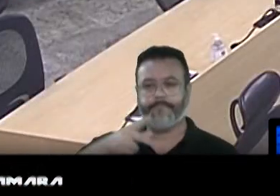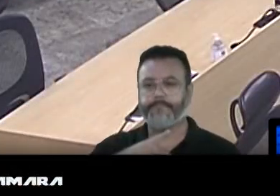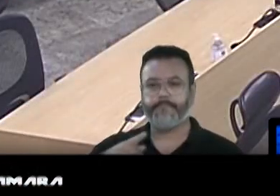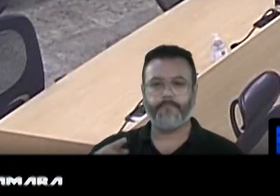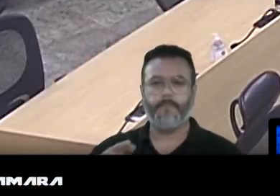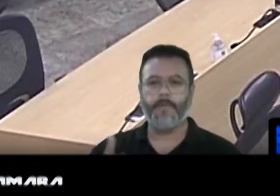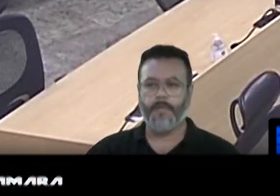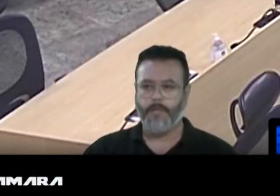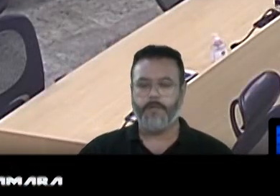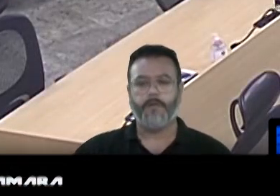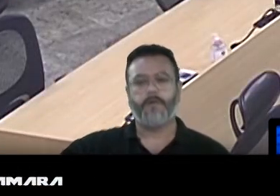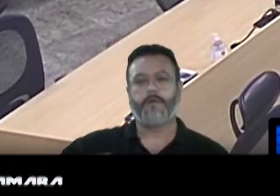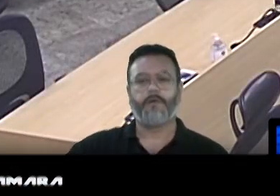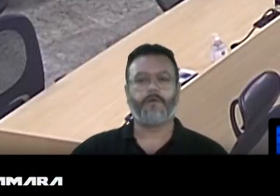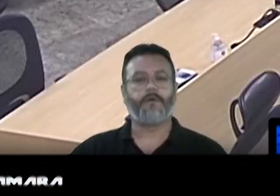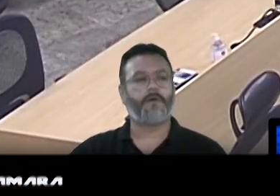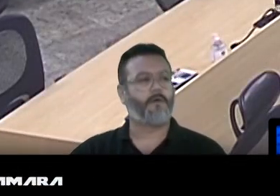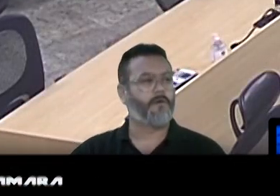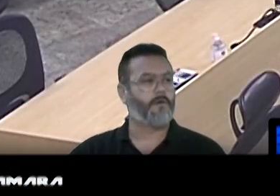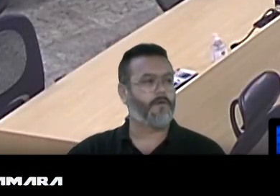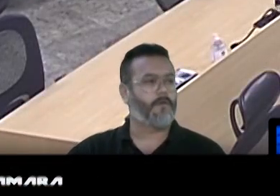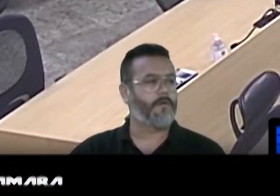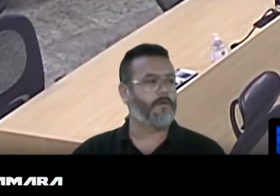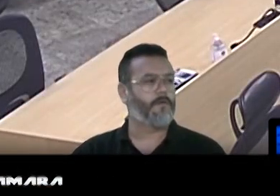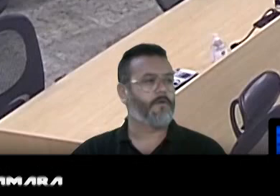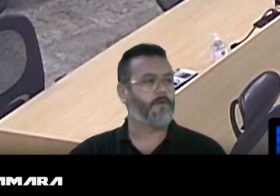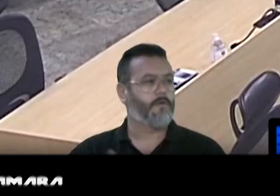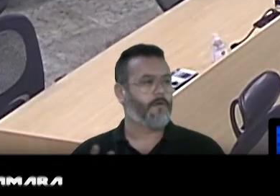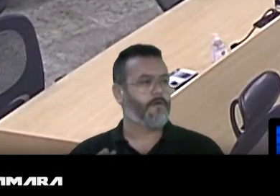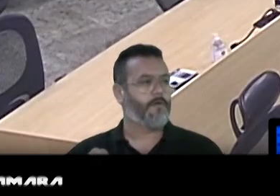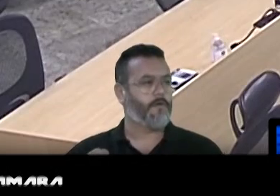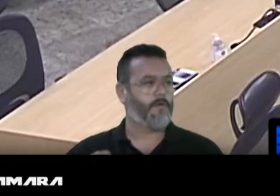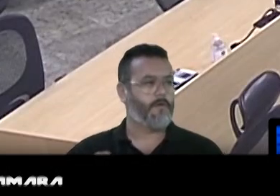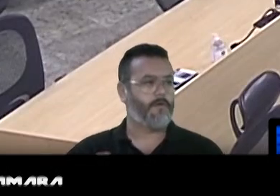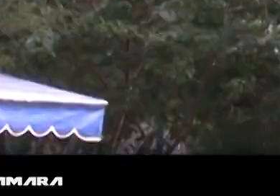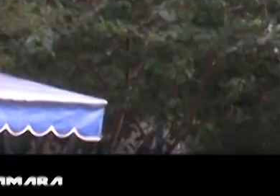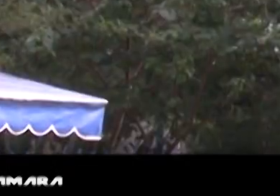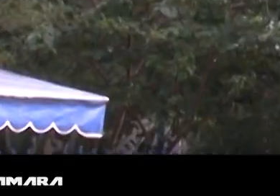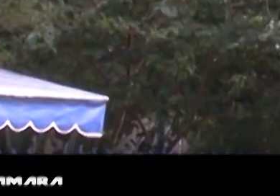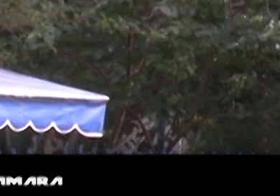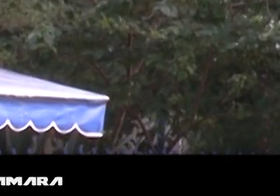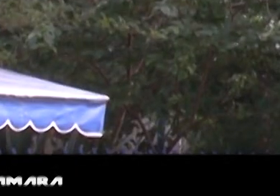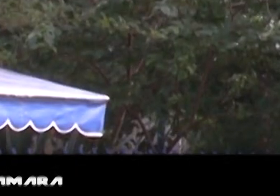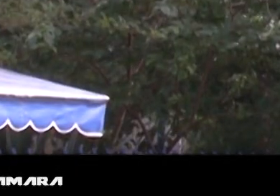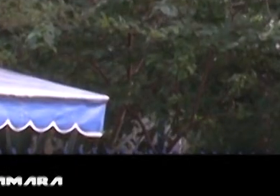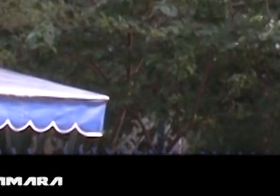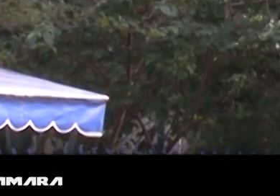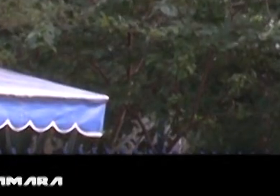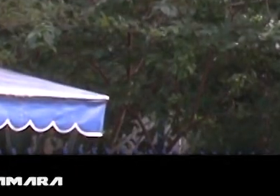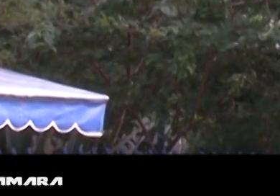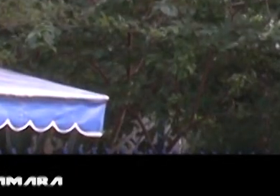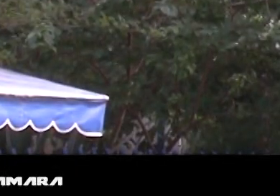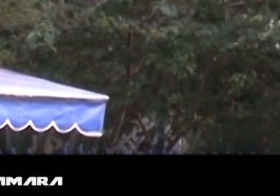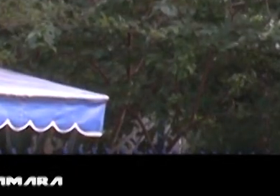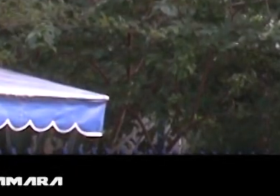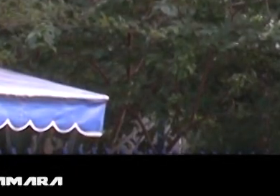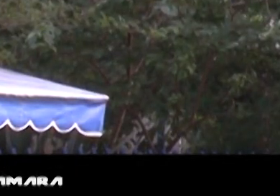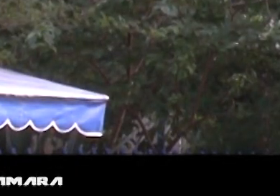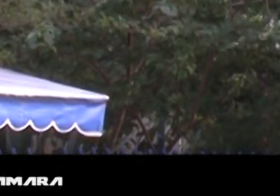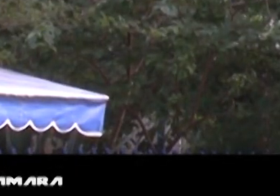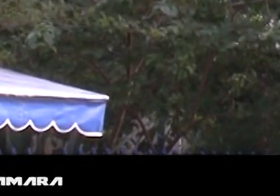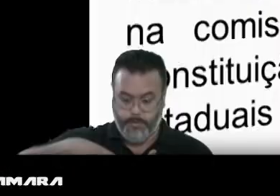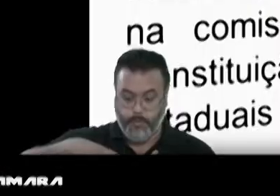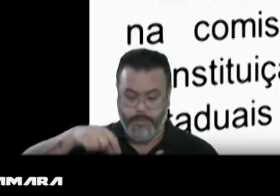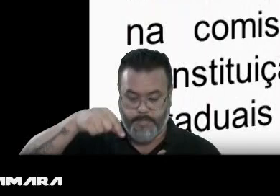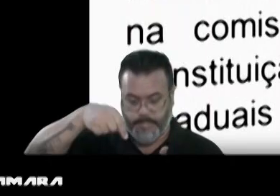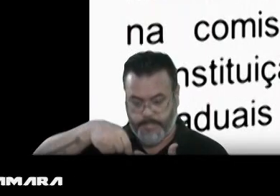Na manhã da segunda-feira, do dia 27, a Câmara realizou uma audiência pública para analisar os números apresentados pela Secretaria de Finanças da